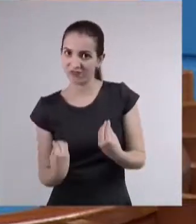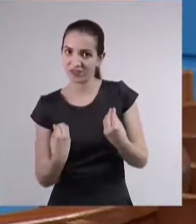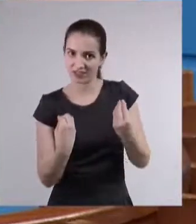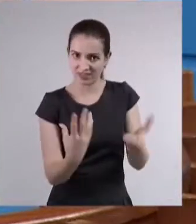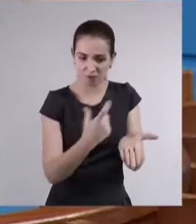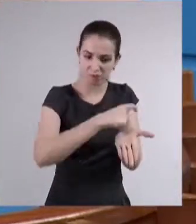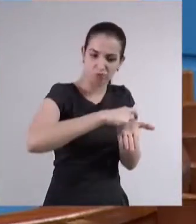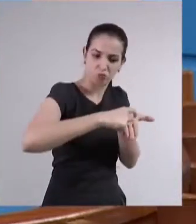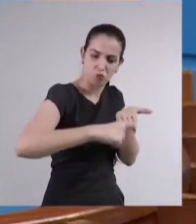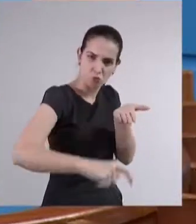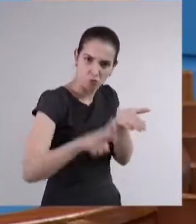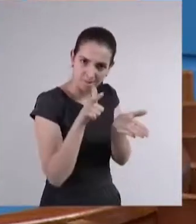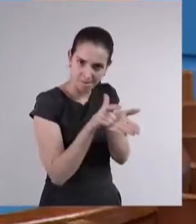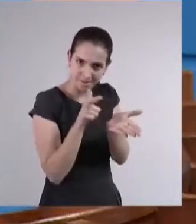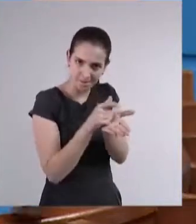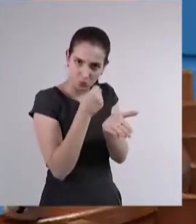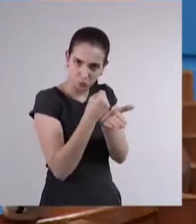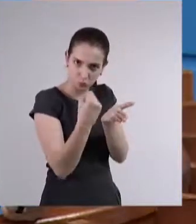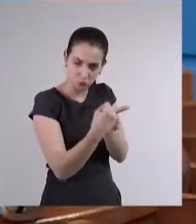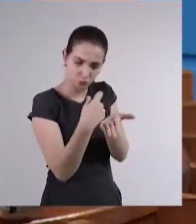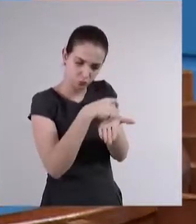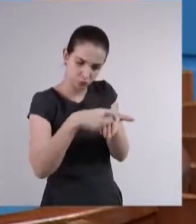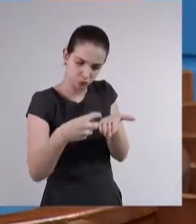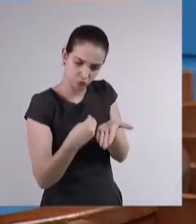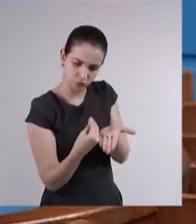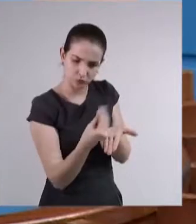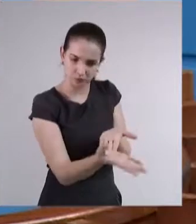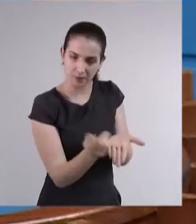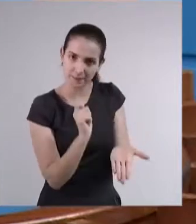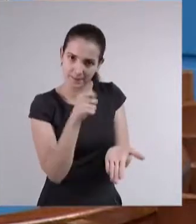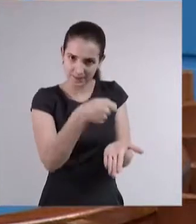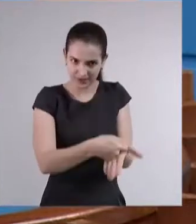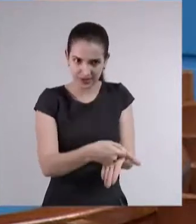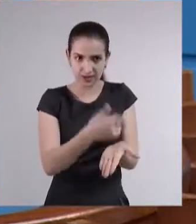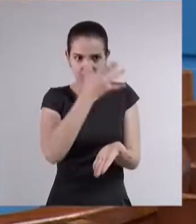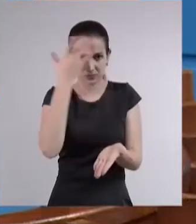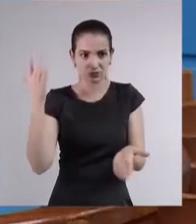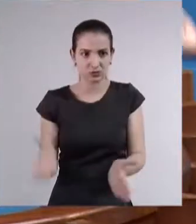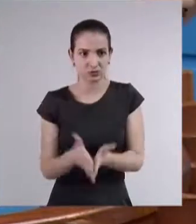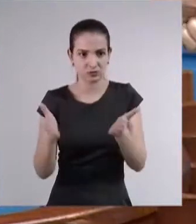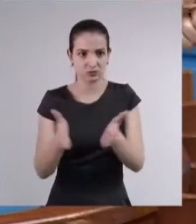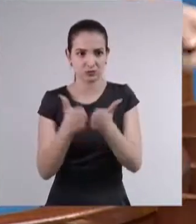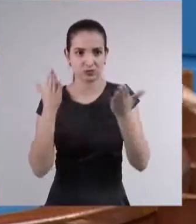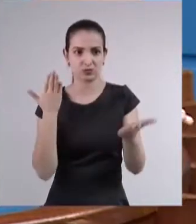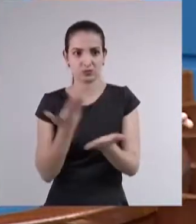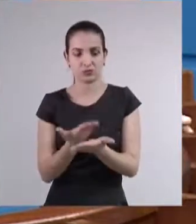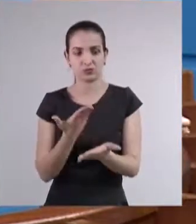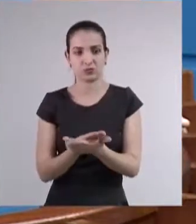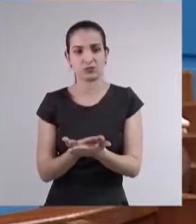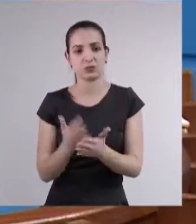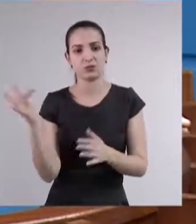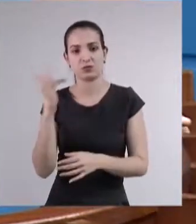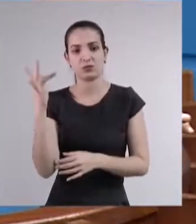que interessante, vai dar um voucher. Vai pagar para o pobre estudar na universidade,